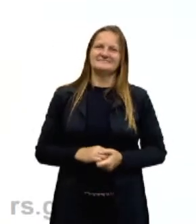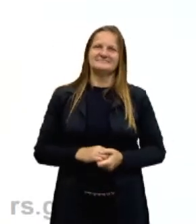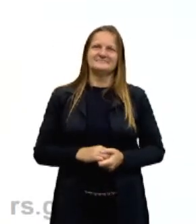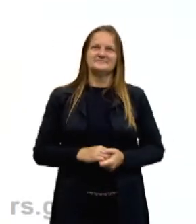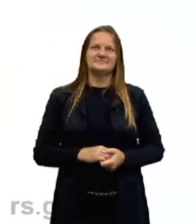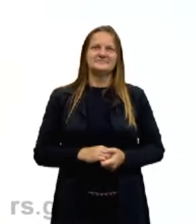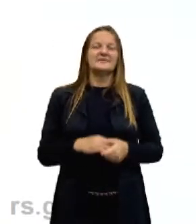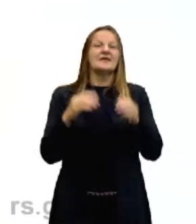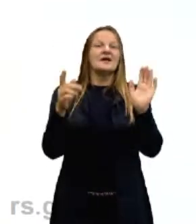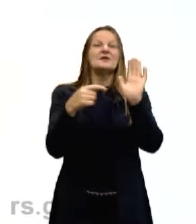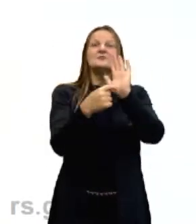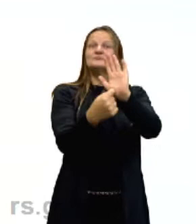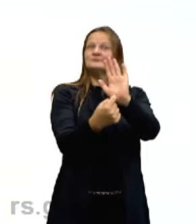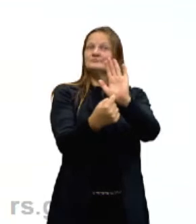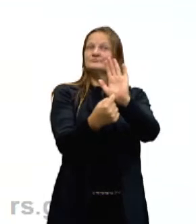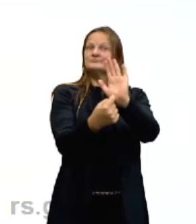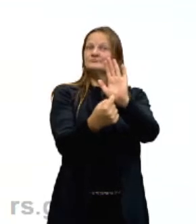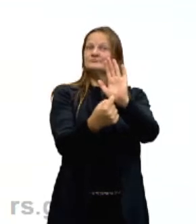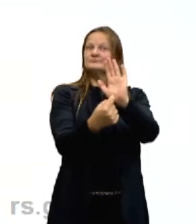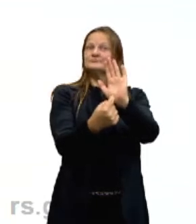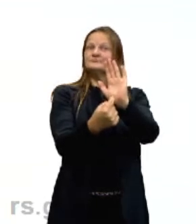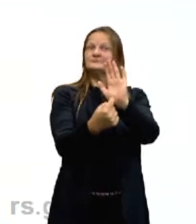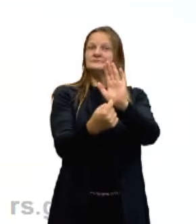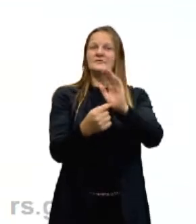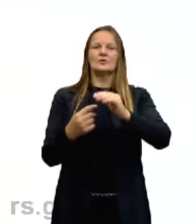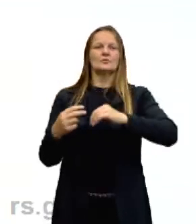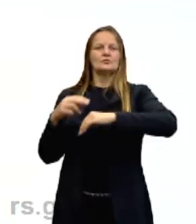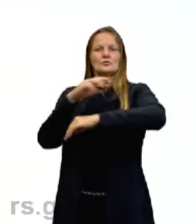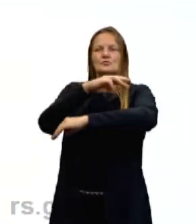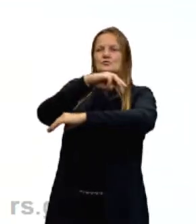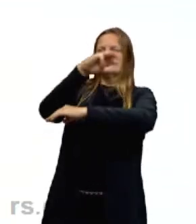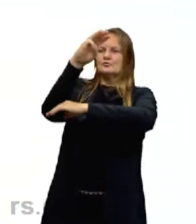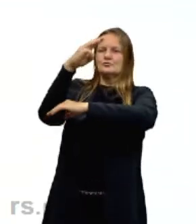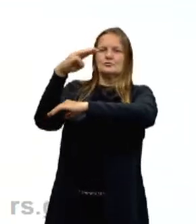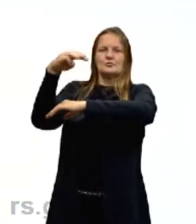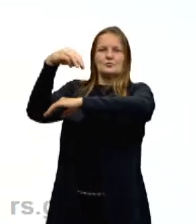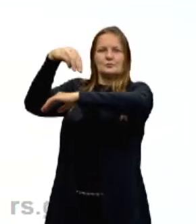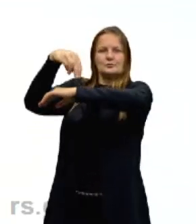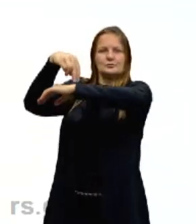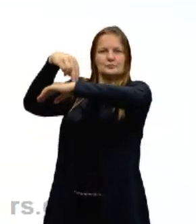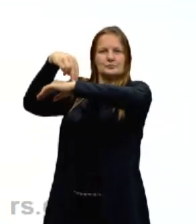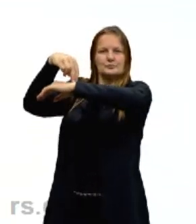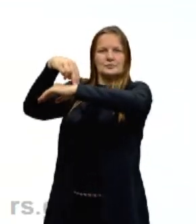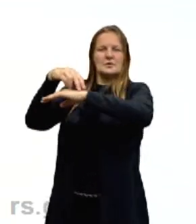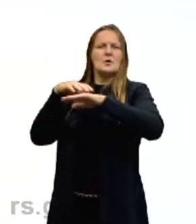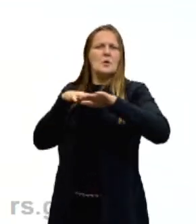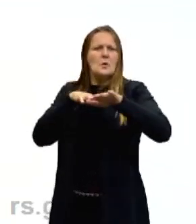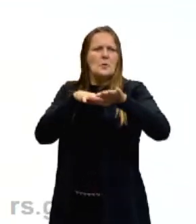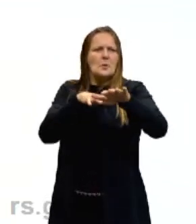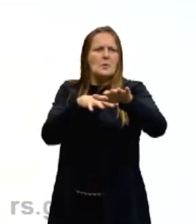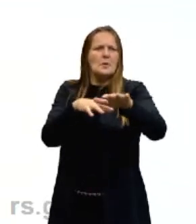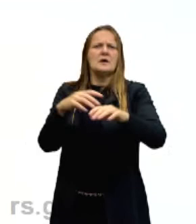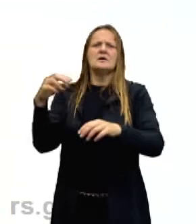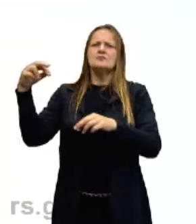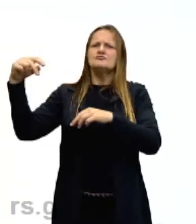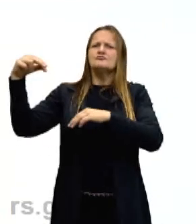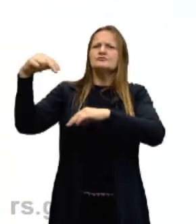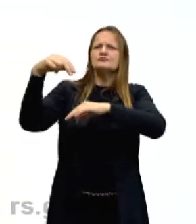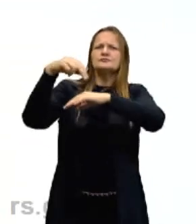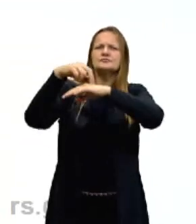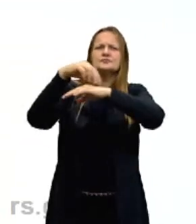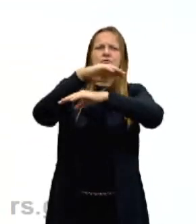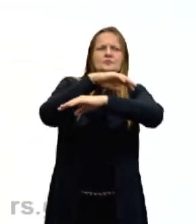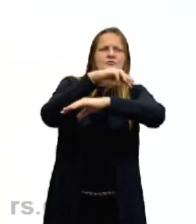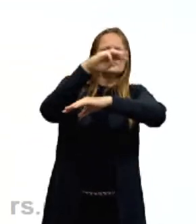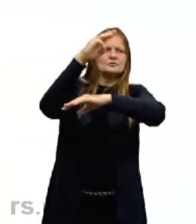e essa obra que que eu Peregrino sobre o mar de névoa então é o Peregrino sobre o mar